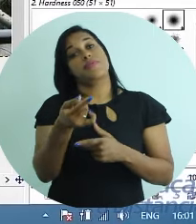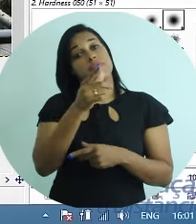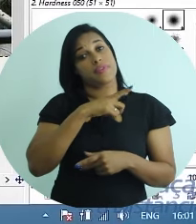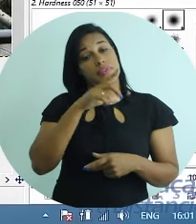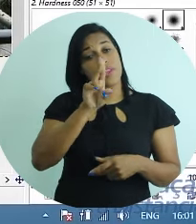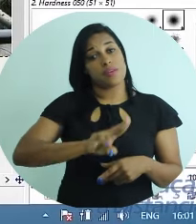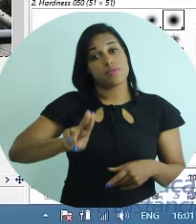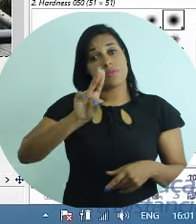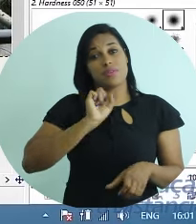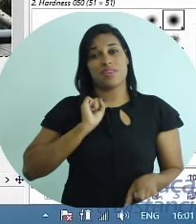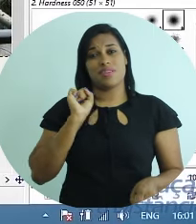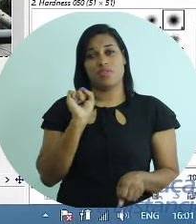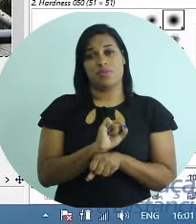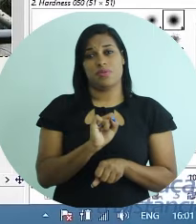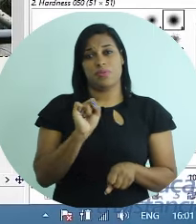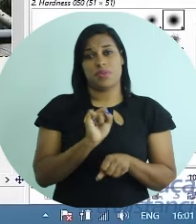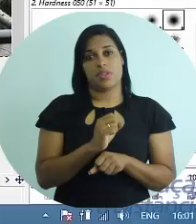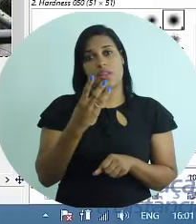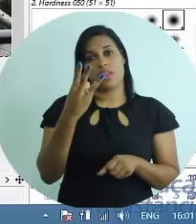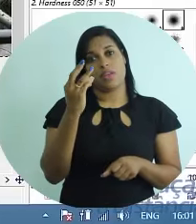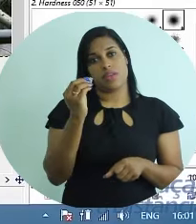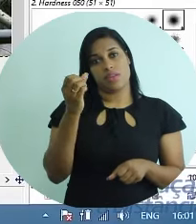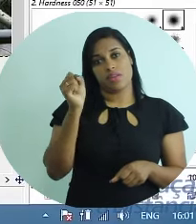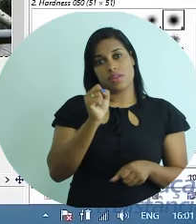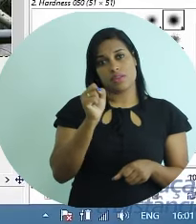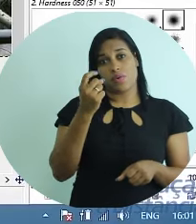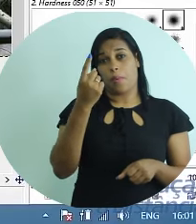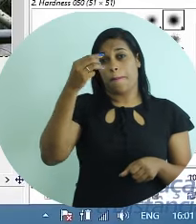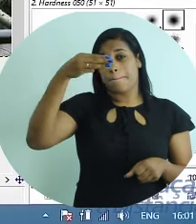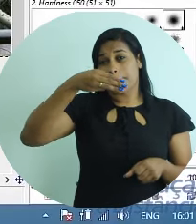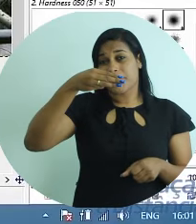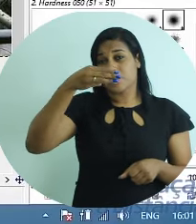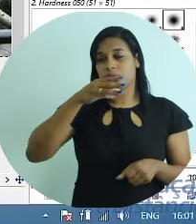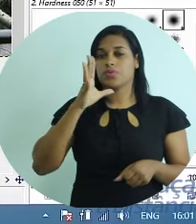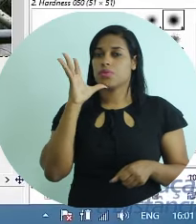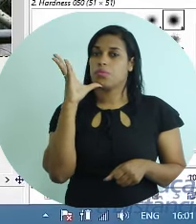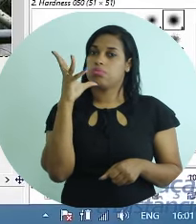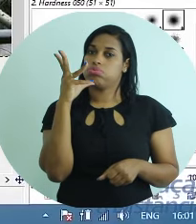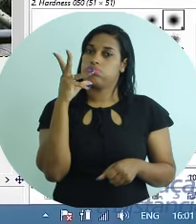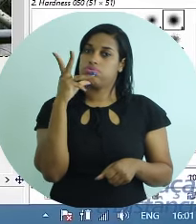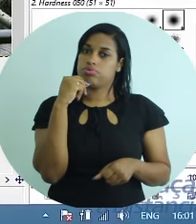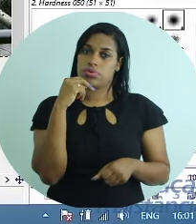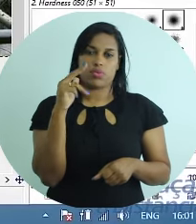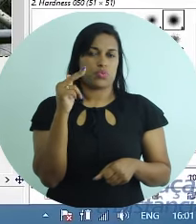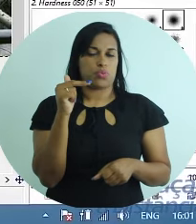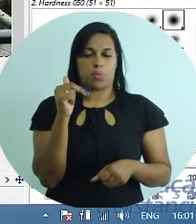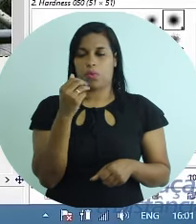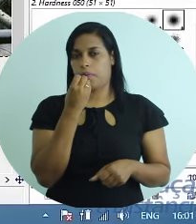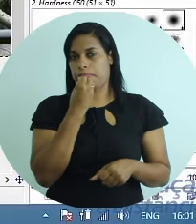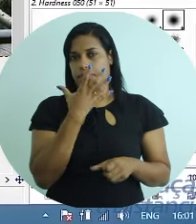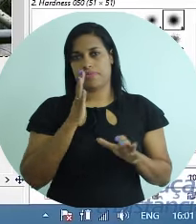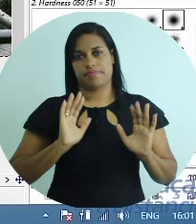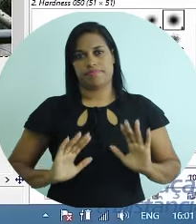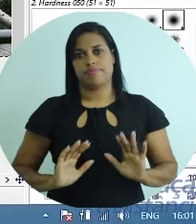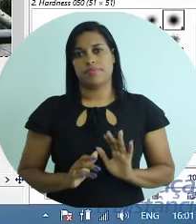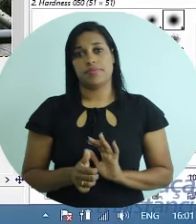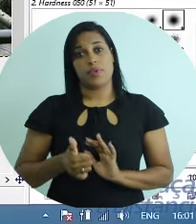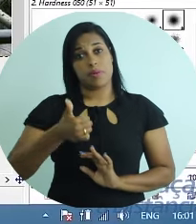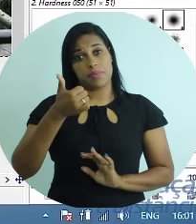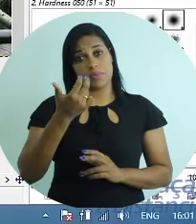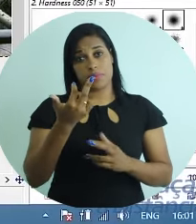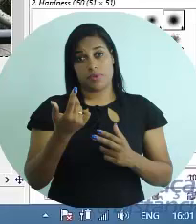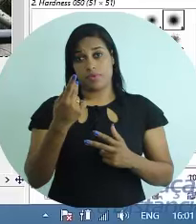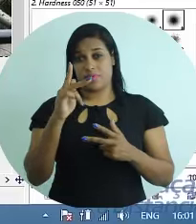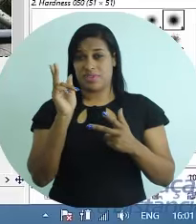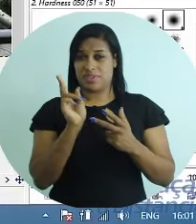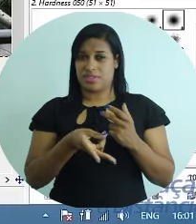usuário precisando esperar 30 segundos, um minuto para que ele possa carregar essa imagem. Isso nunca é bom. A primeira coisa que